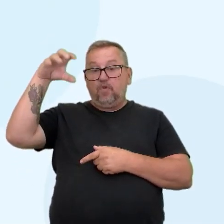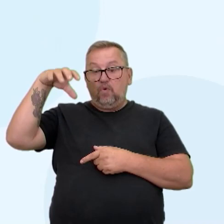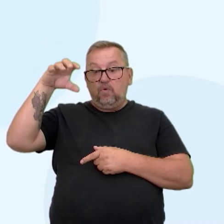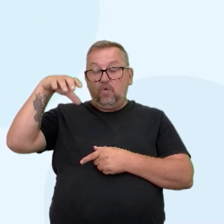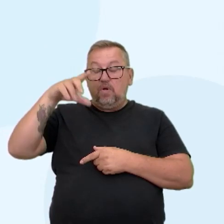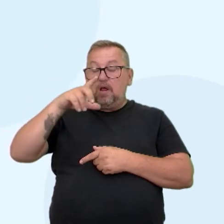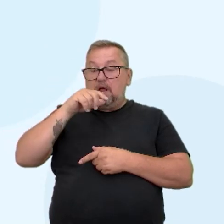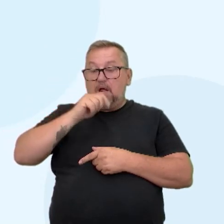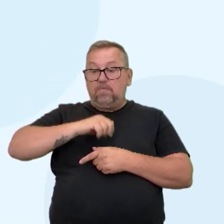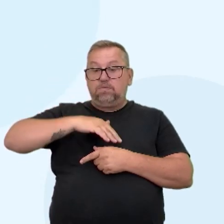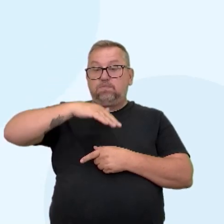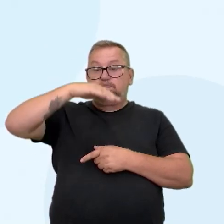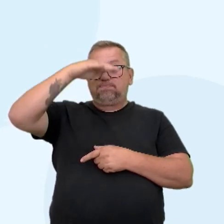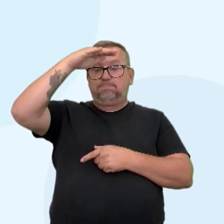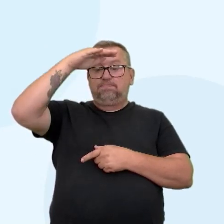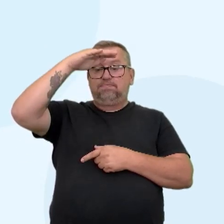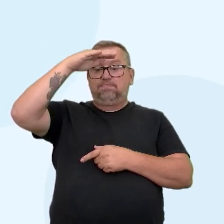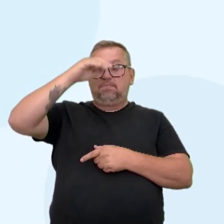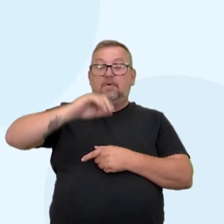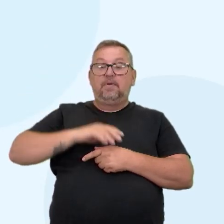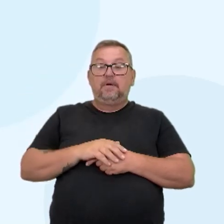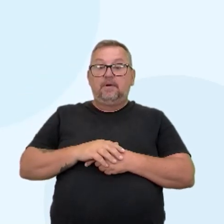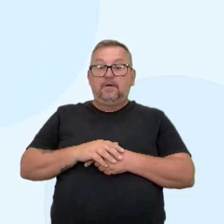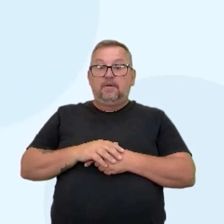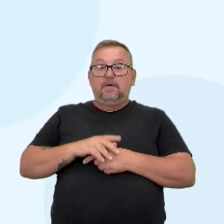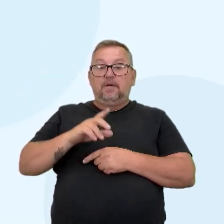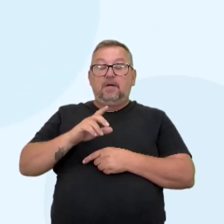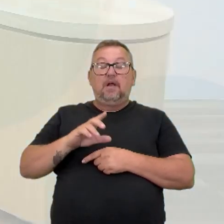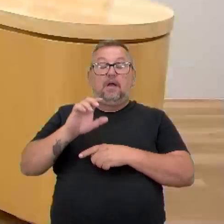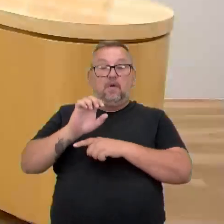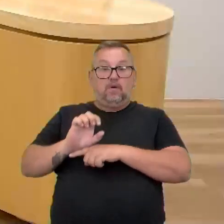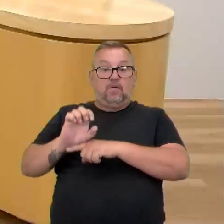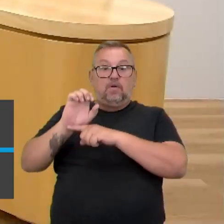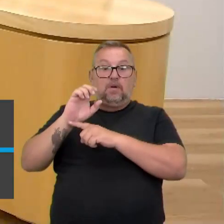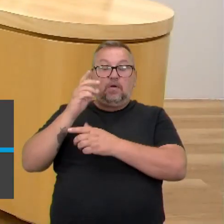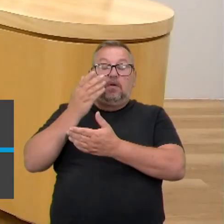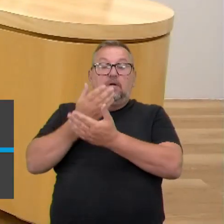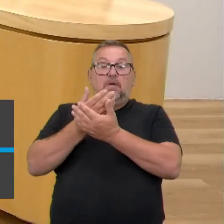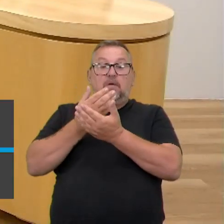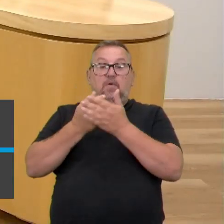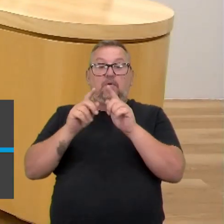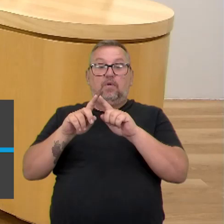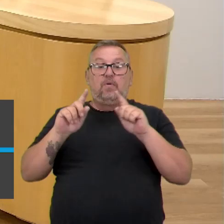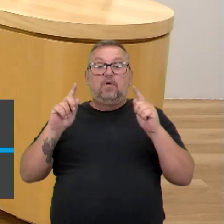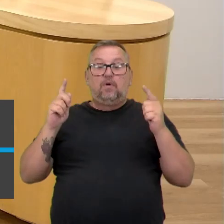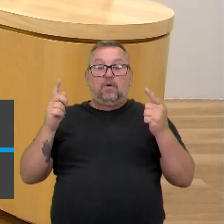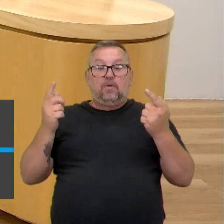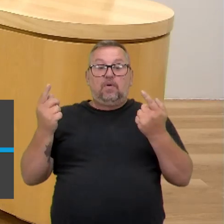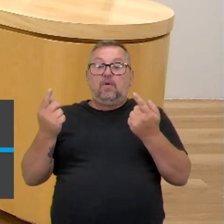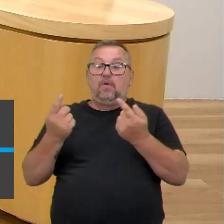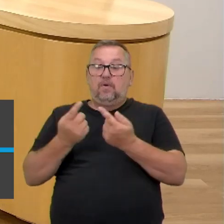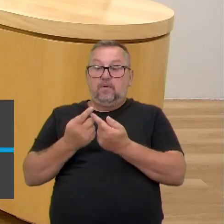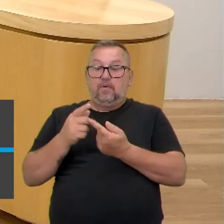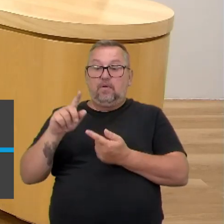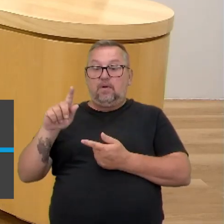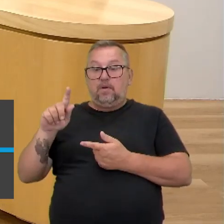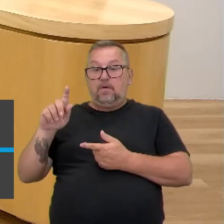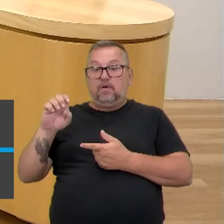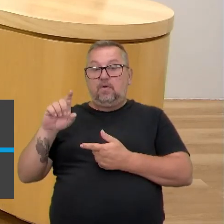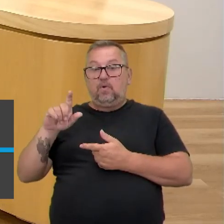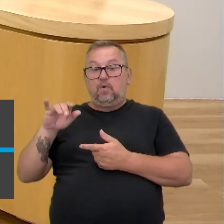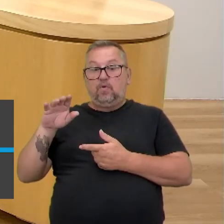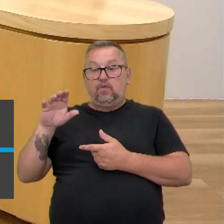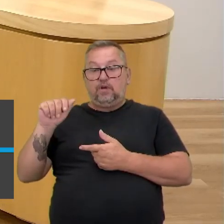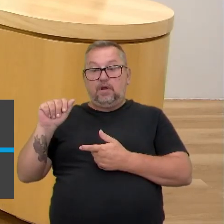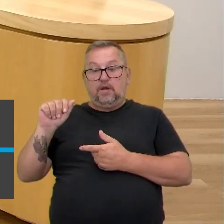dos alagadiços. Cabe ao Estado o estudo de geologia. Eu vou fazer uma pergunta